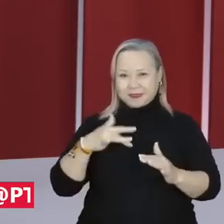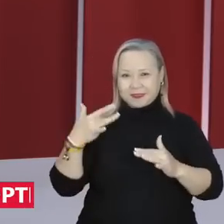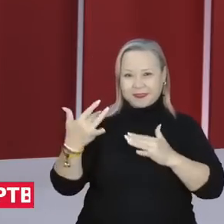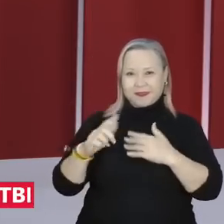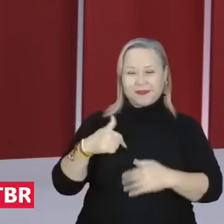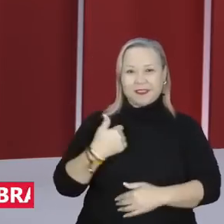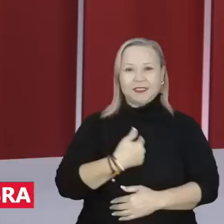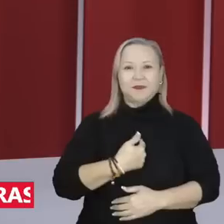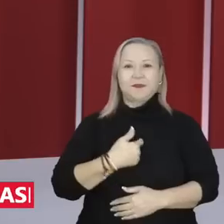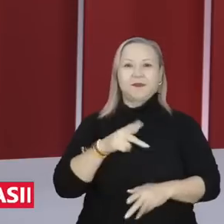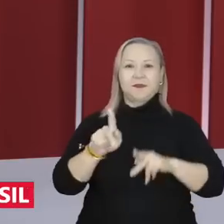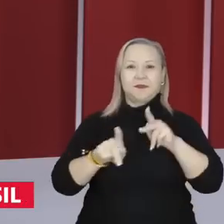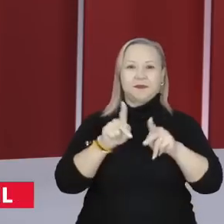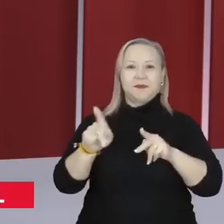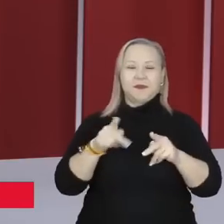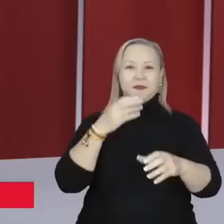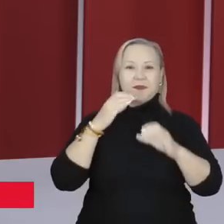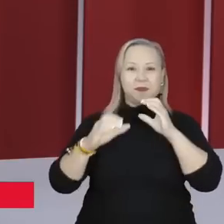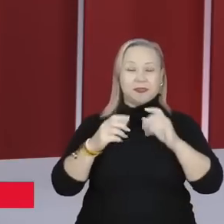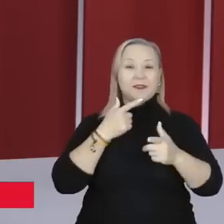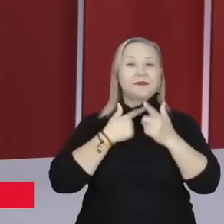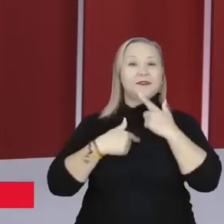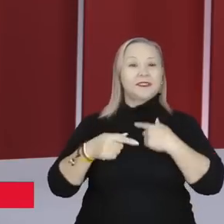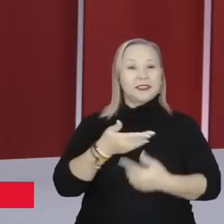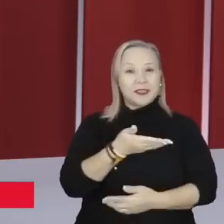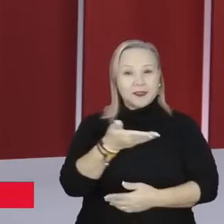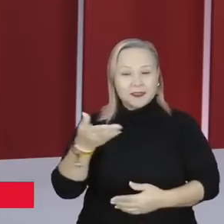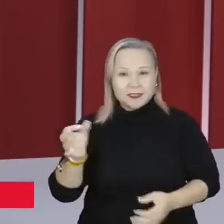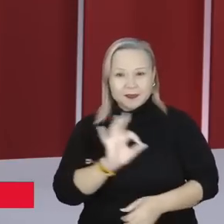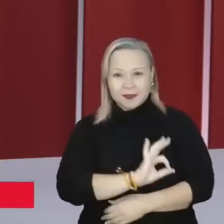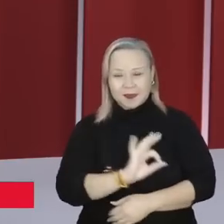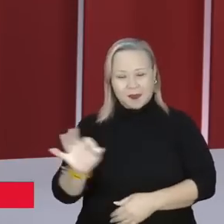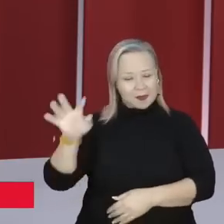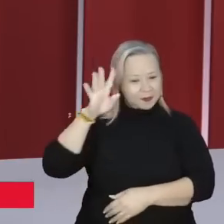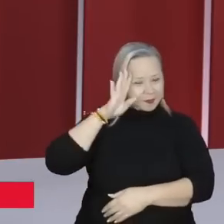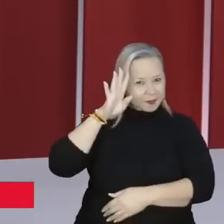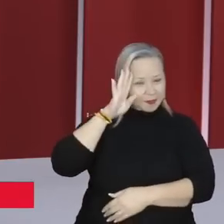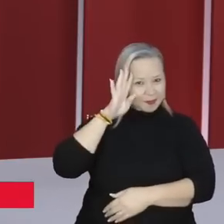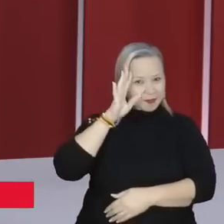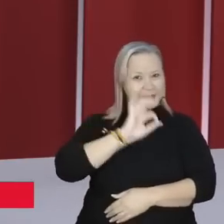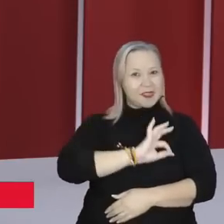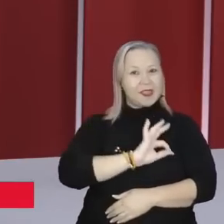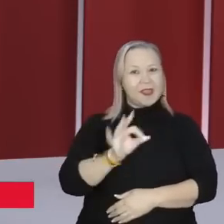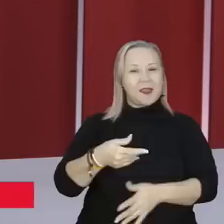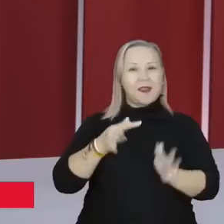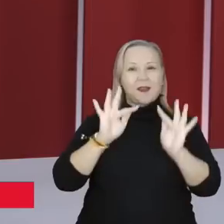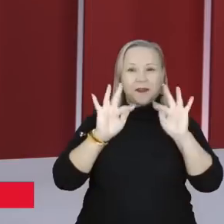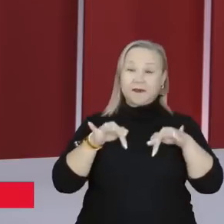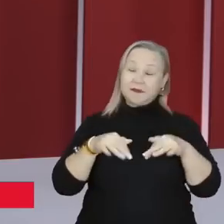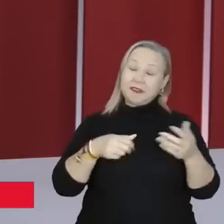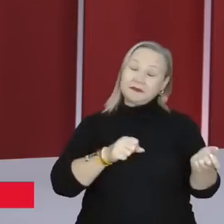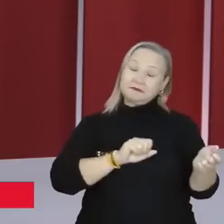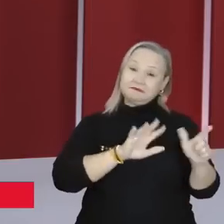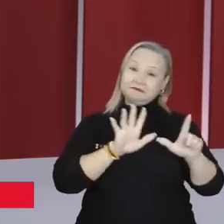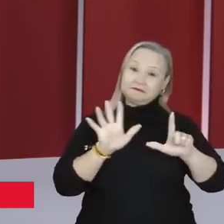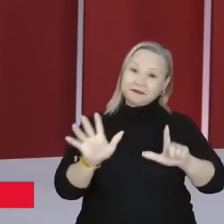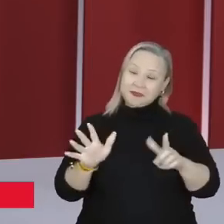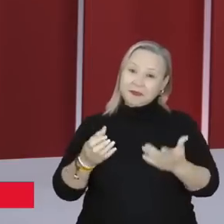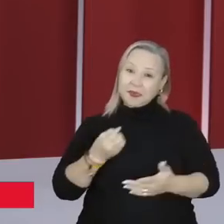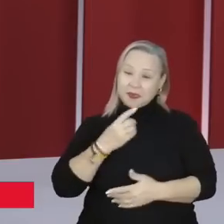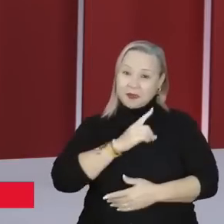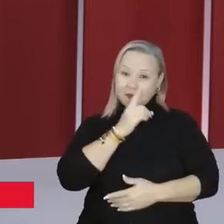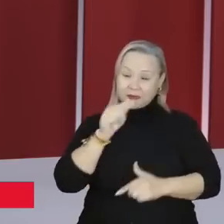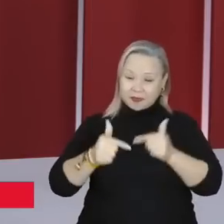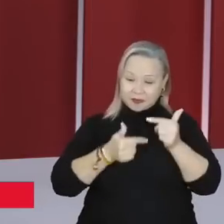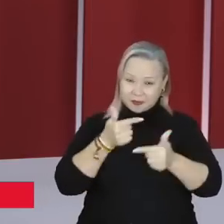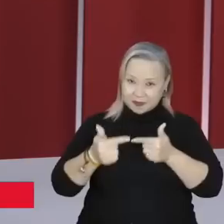de Comunicação. Eu desejo a você uma ótima quarta-feira, um ótimo finalzinho aí de semana. Um bom dia de